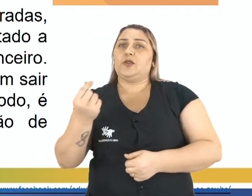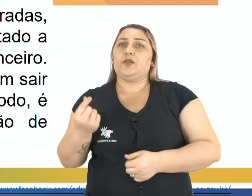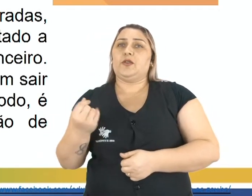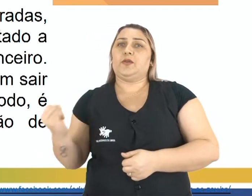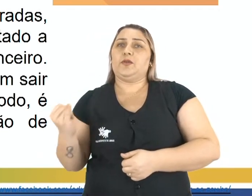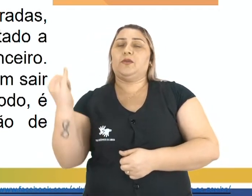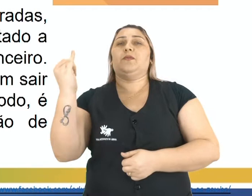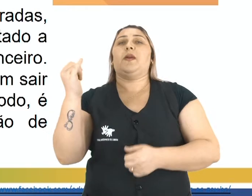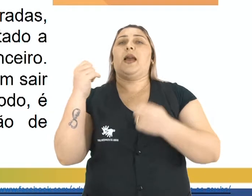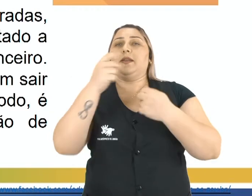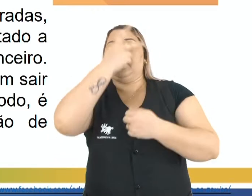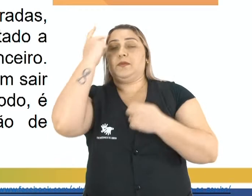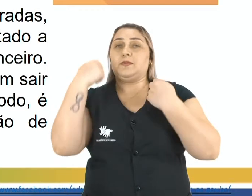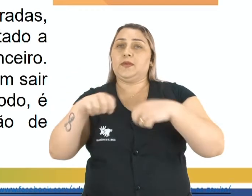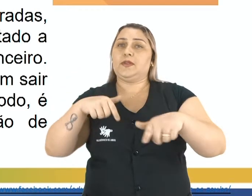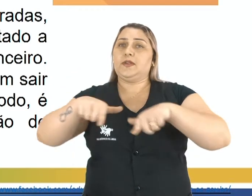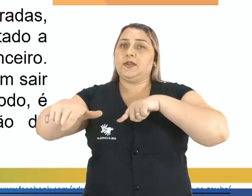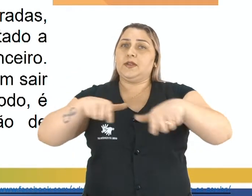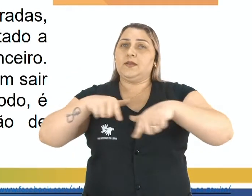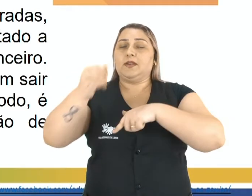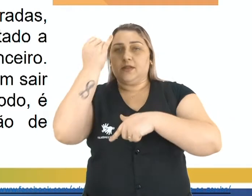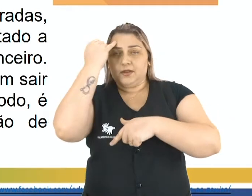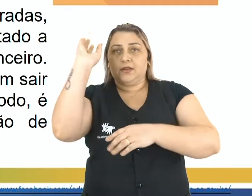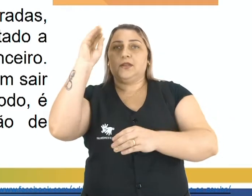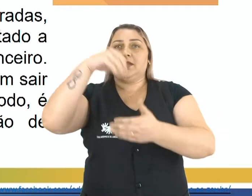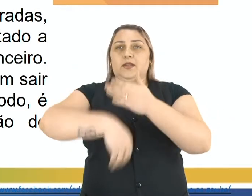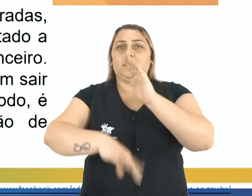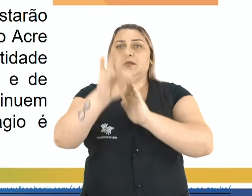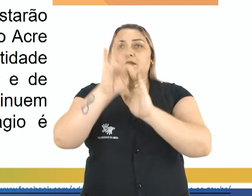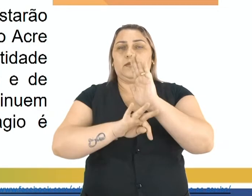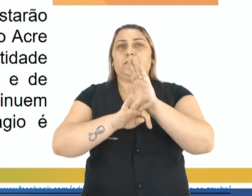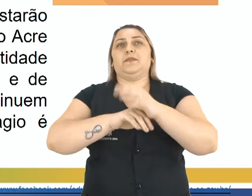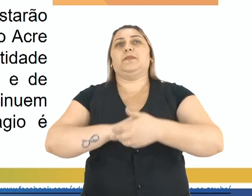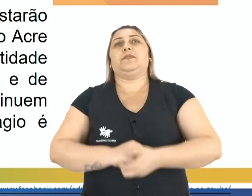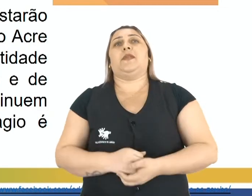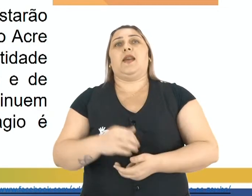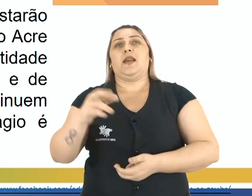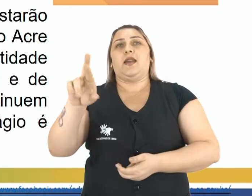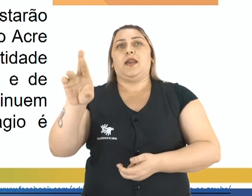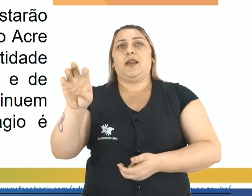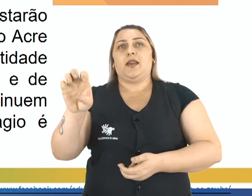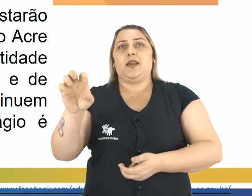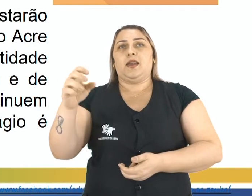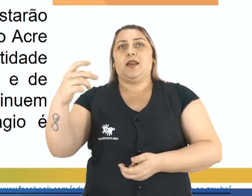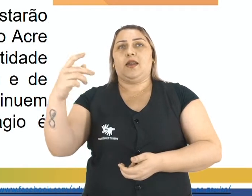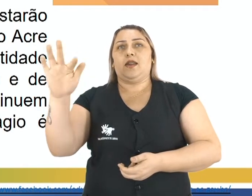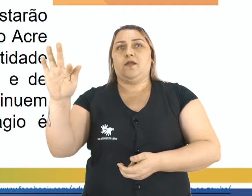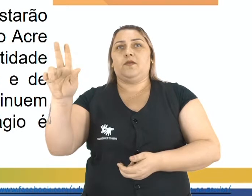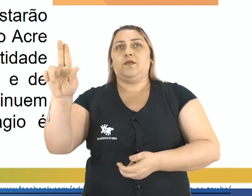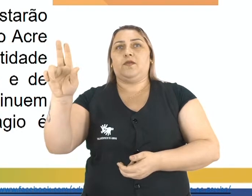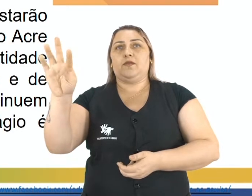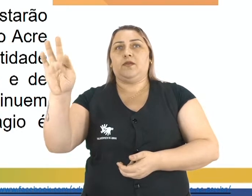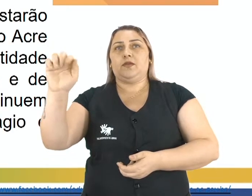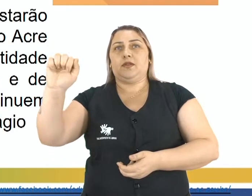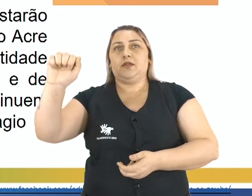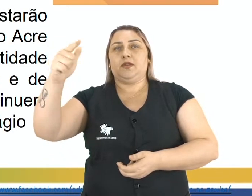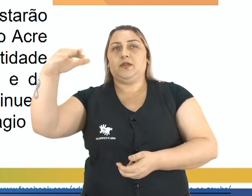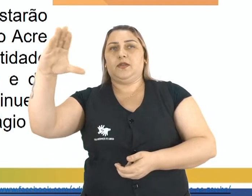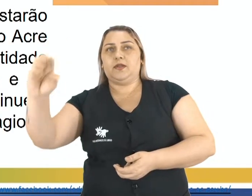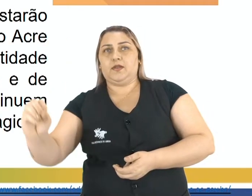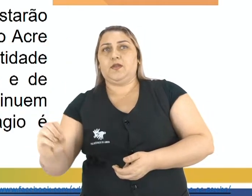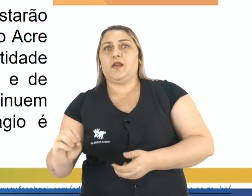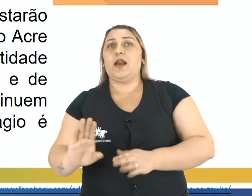as pessoas precisam trabalhar, e essas ideias estão aqui presentes no texto. Agora já um argumento de refutação. Vamos